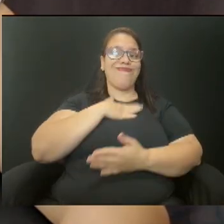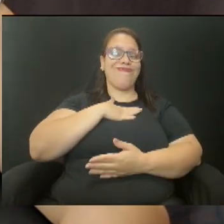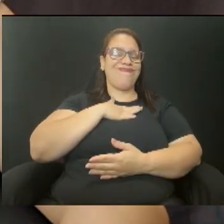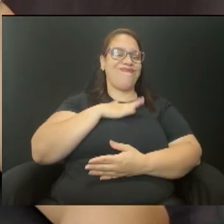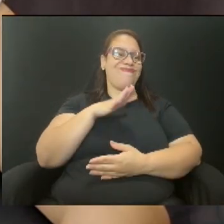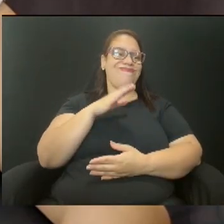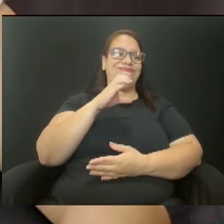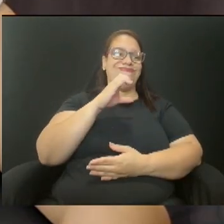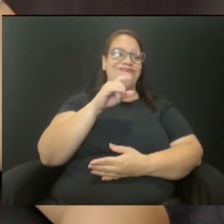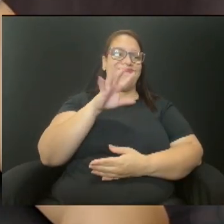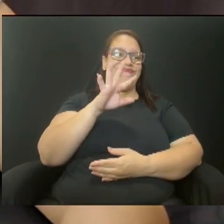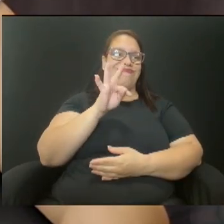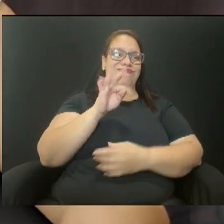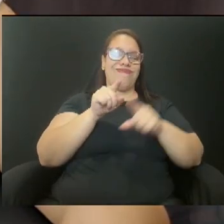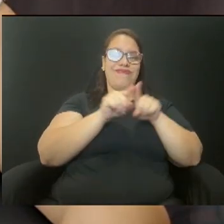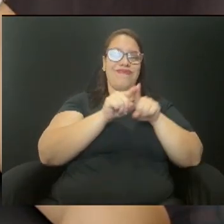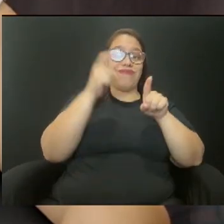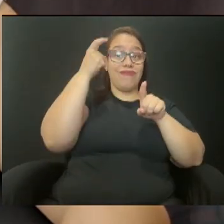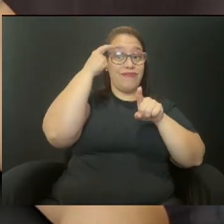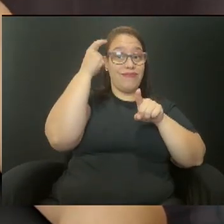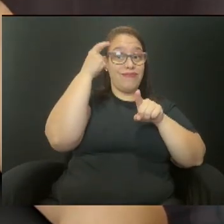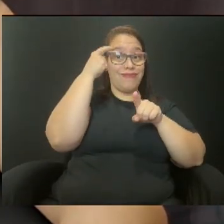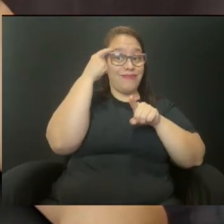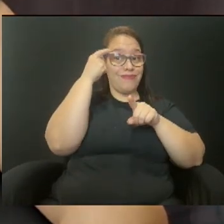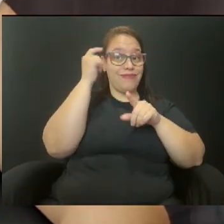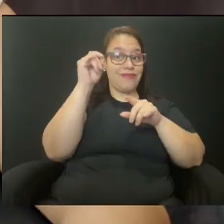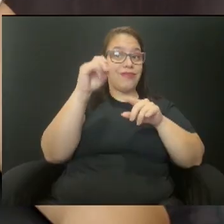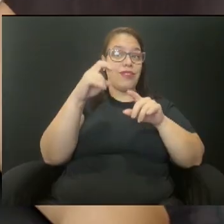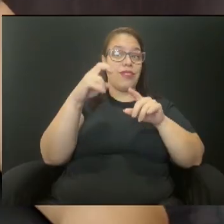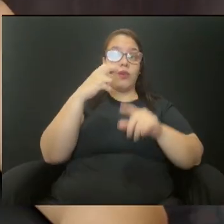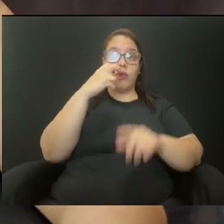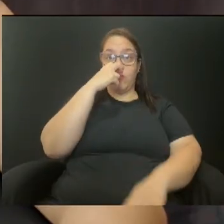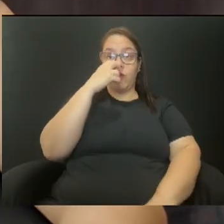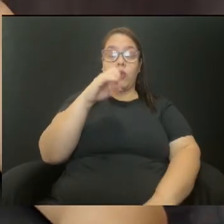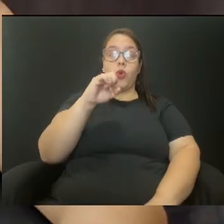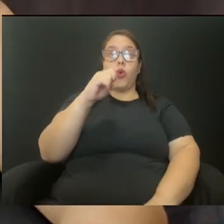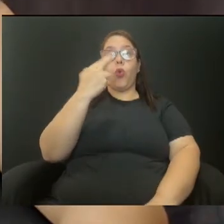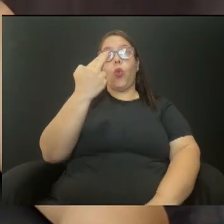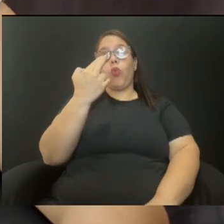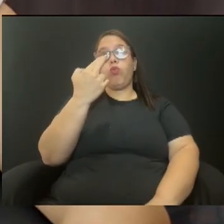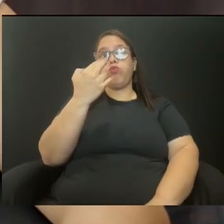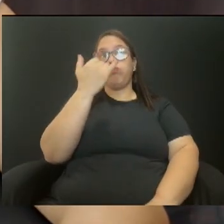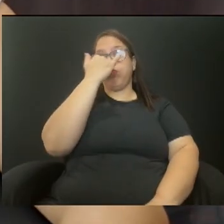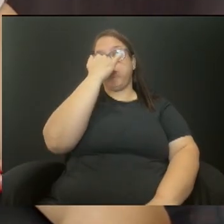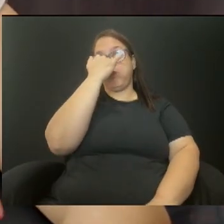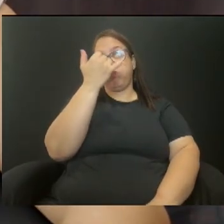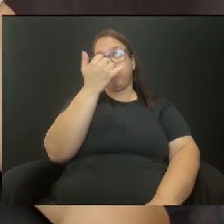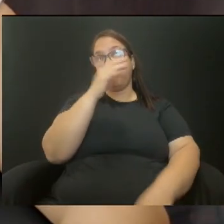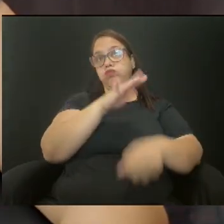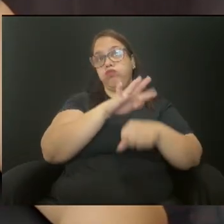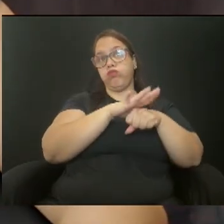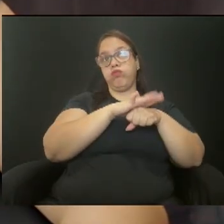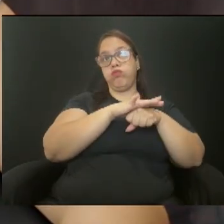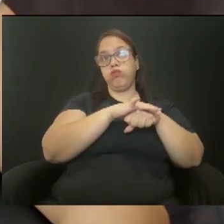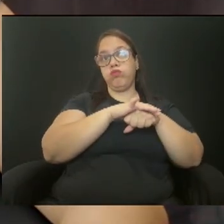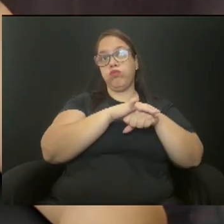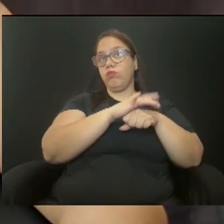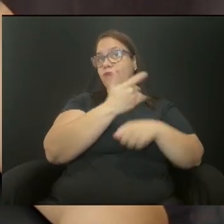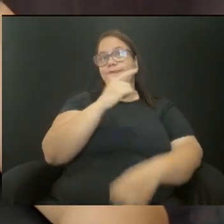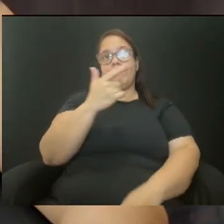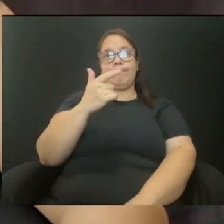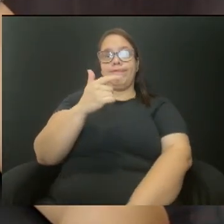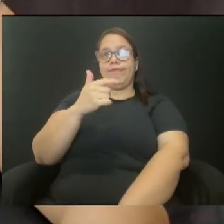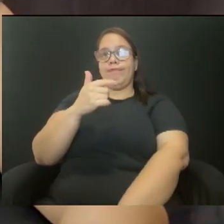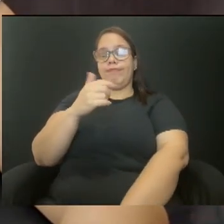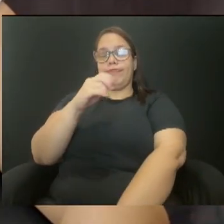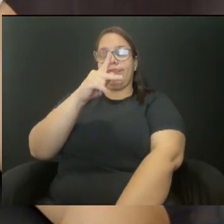tem que pensar no caso de você sofrer um acidente ou adoecer. A CLT vai te ajudar em relação a isso. Caso você não tenha isso, seja PJ, você não vai poder